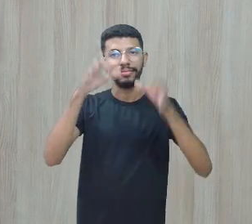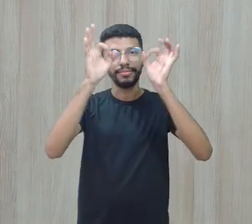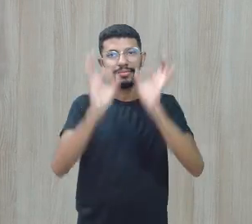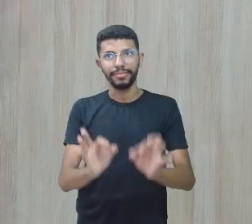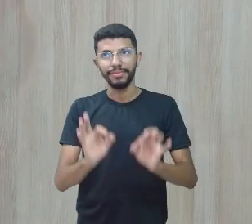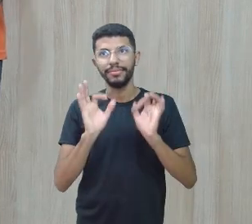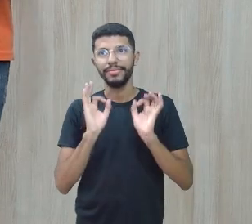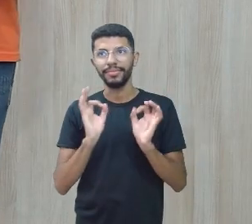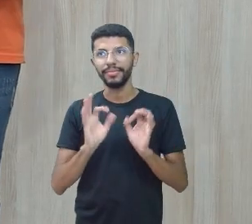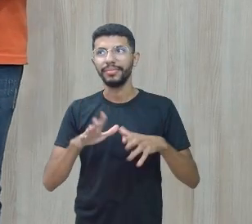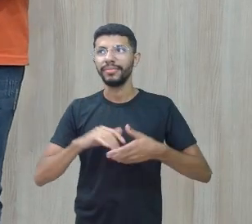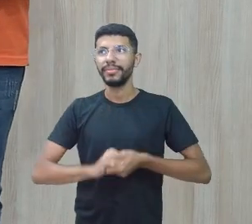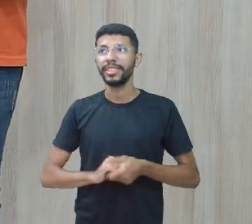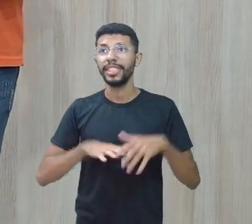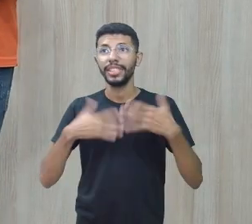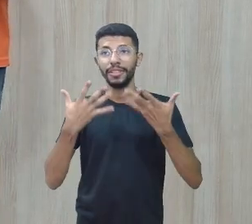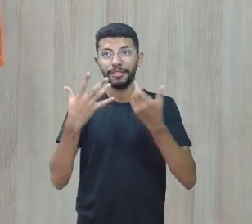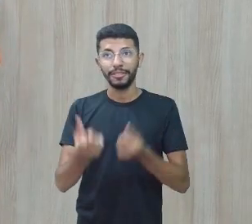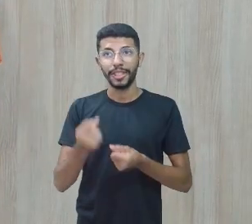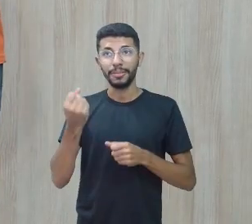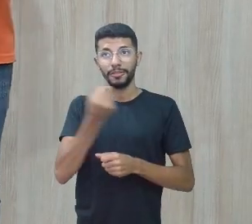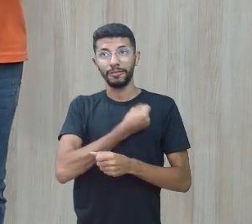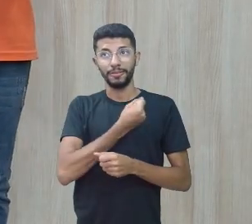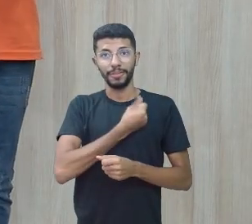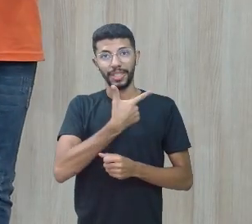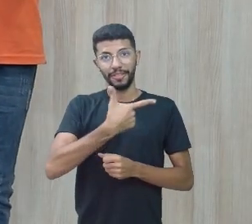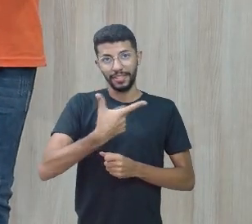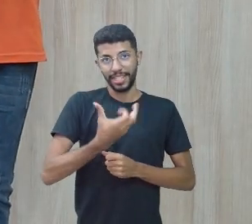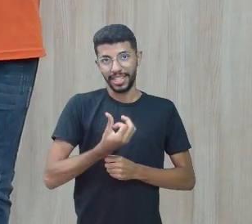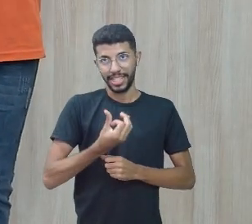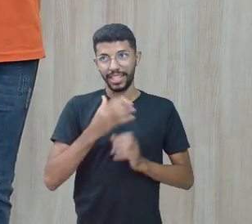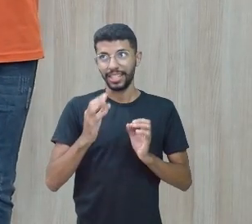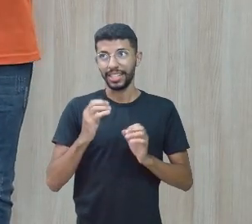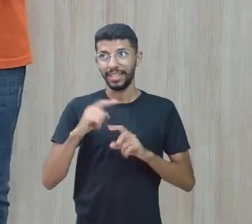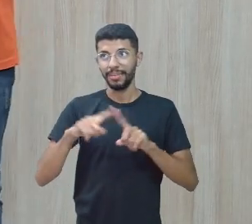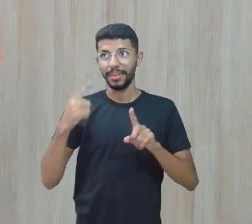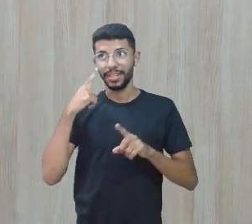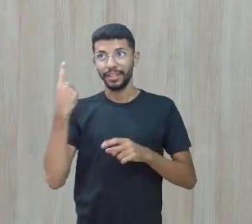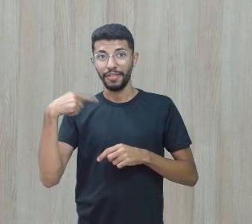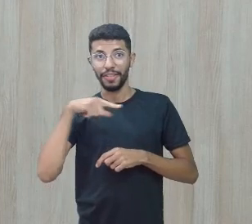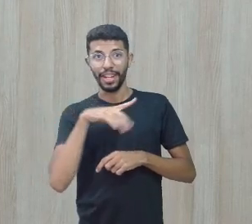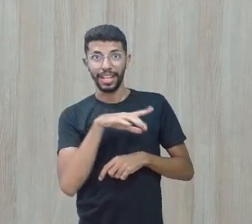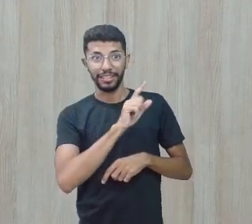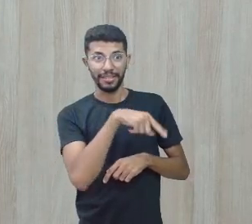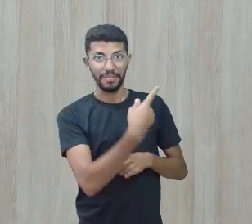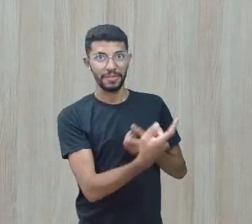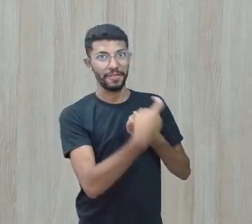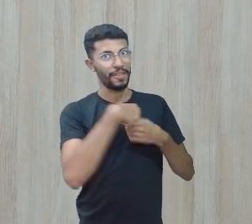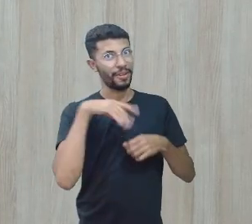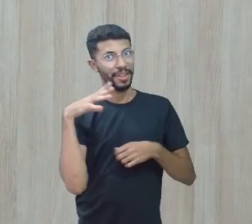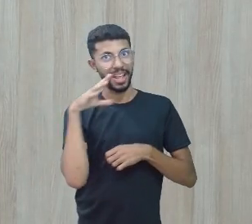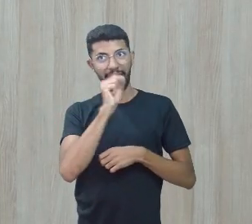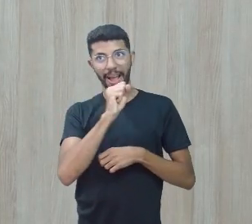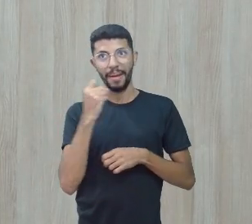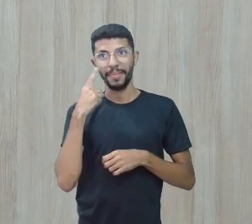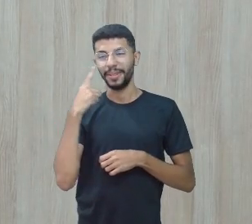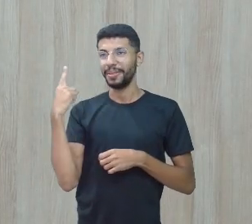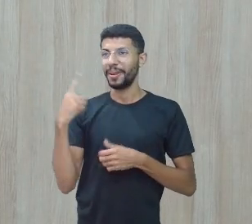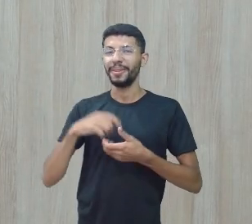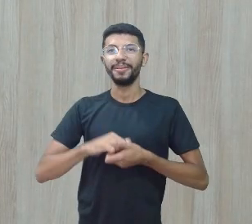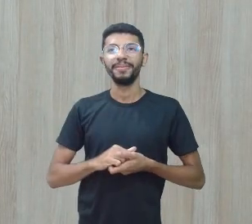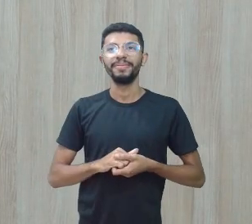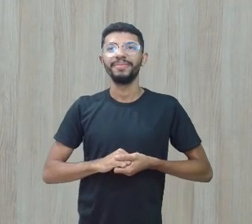Tranquilo? E aí nós vamos para o nosso descritor 26. Mas eu vou ali e já volto, rapidinho.